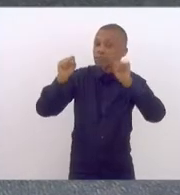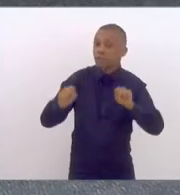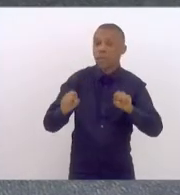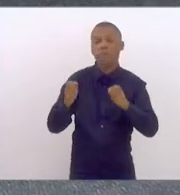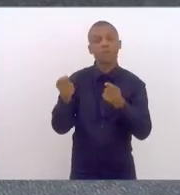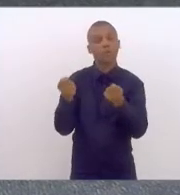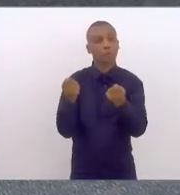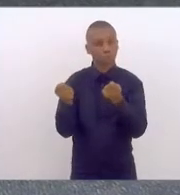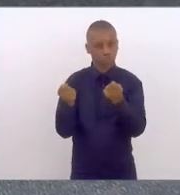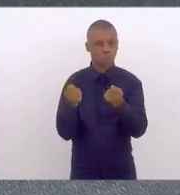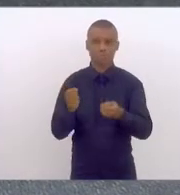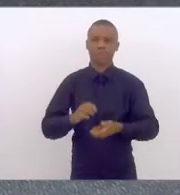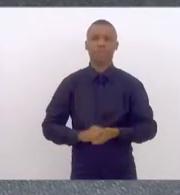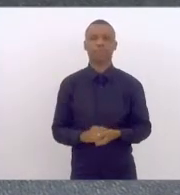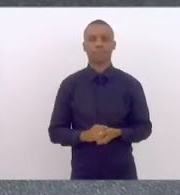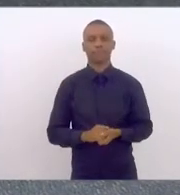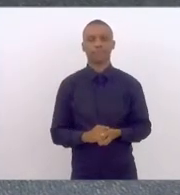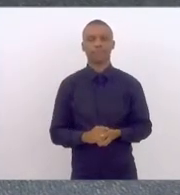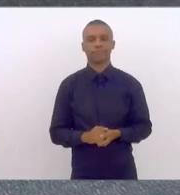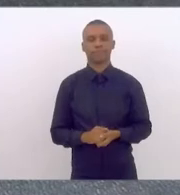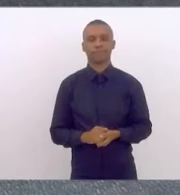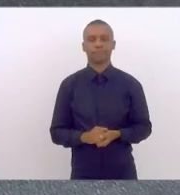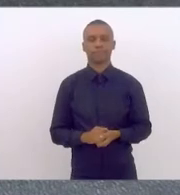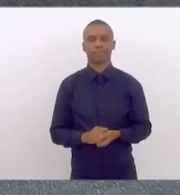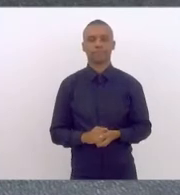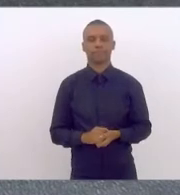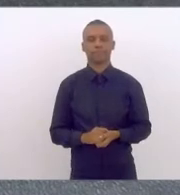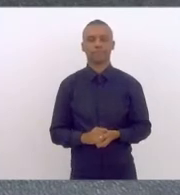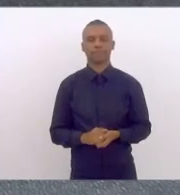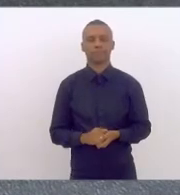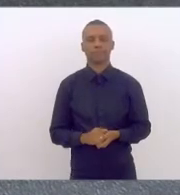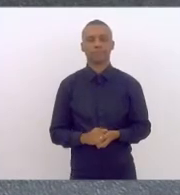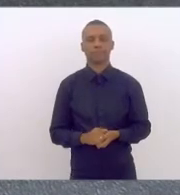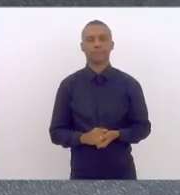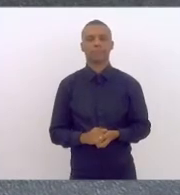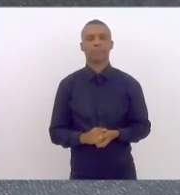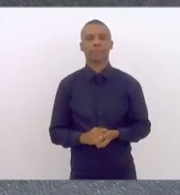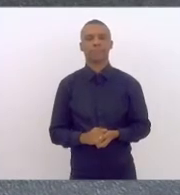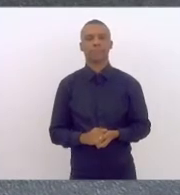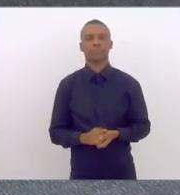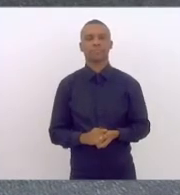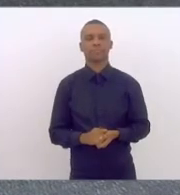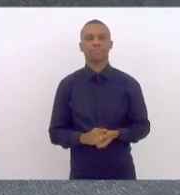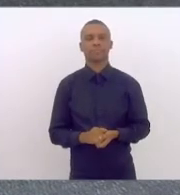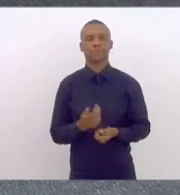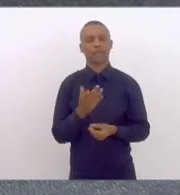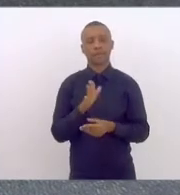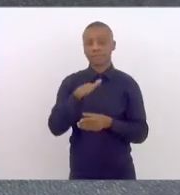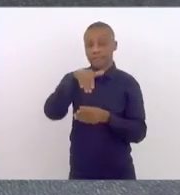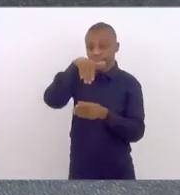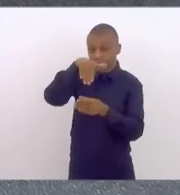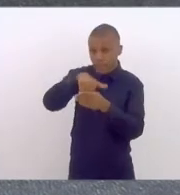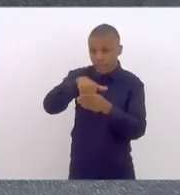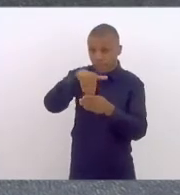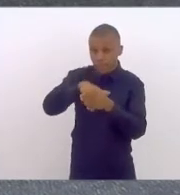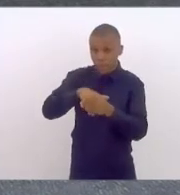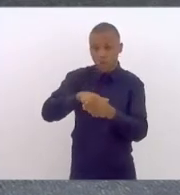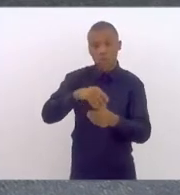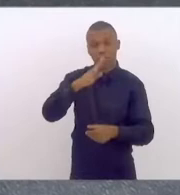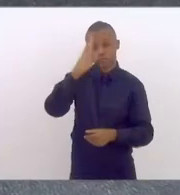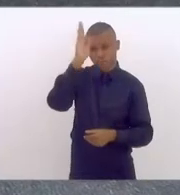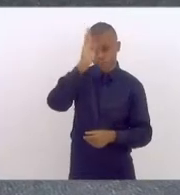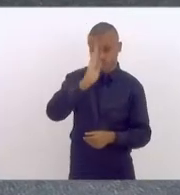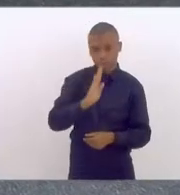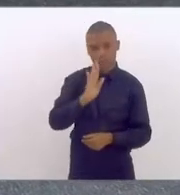controle as eleições nesse país feita